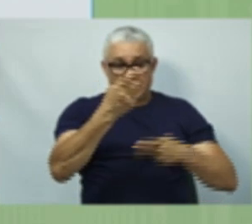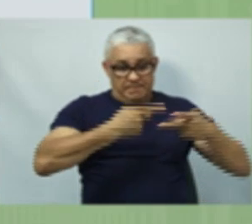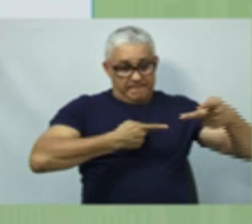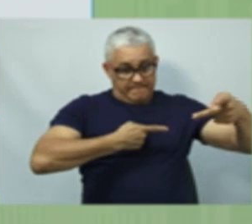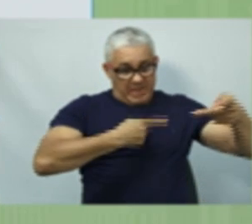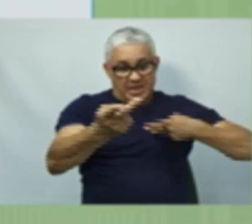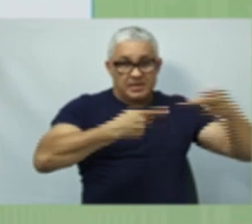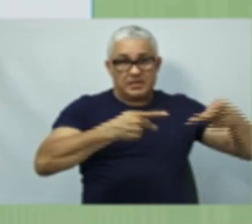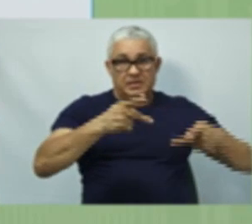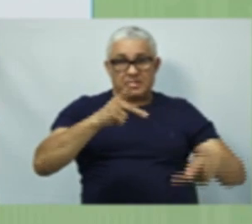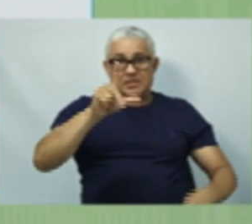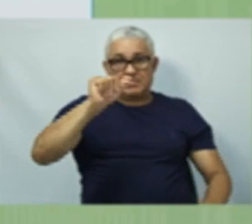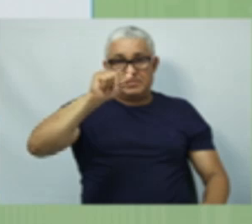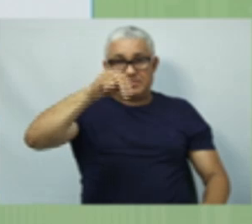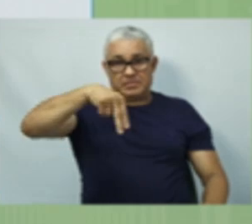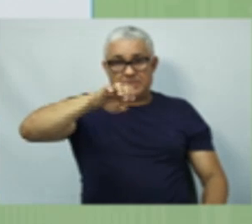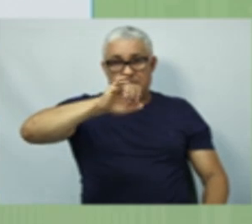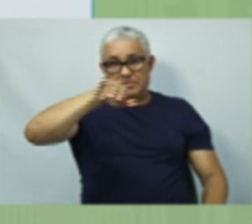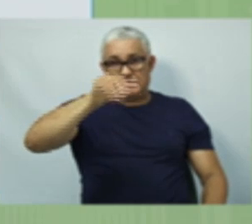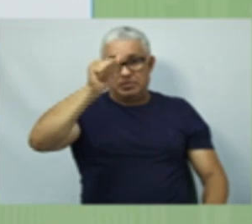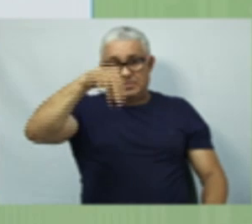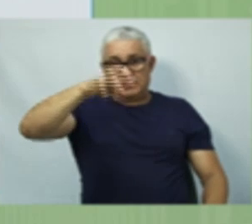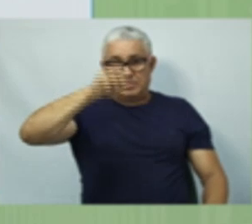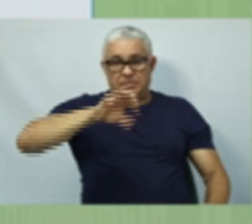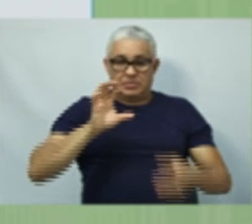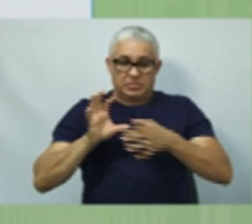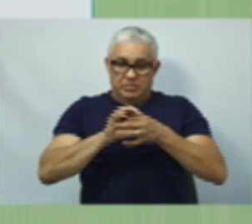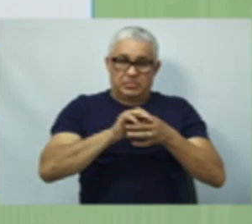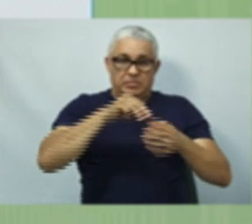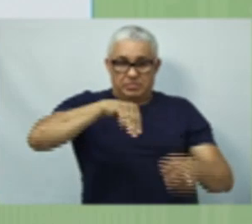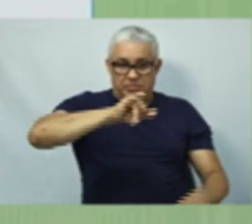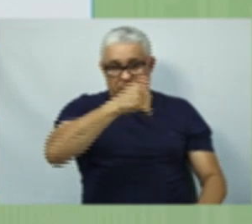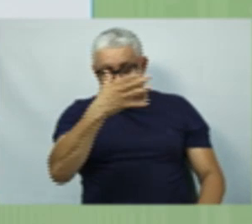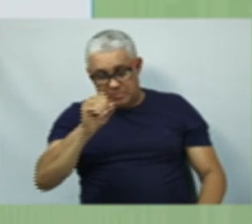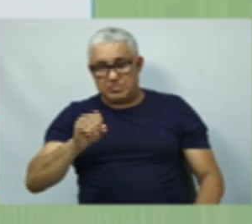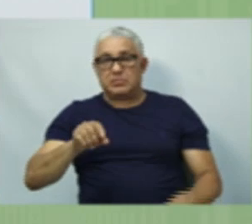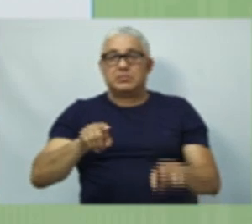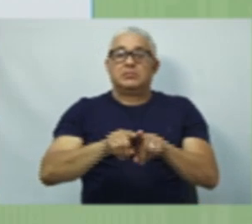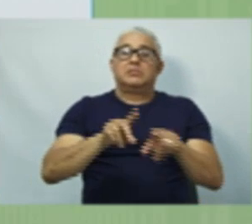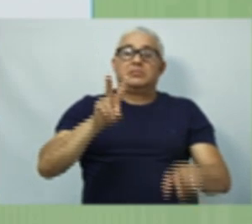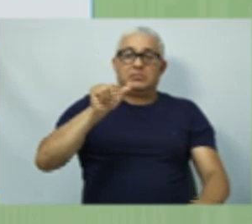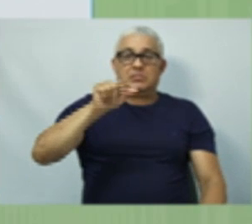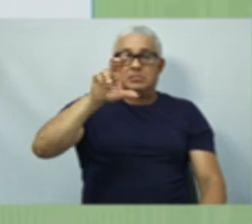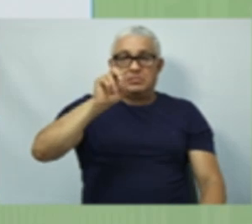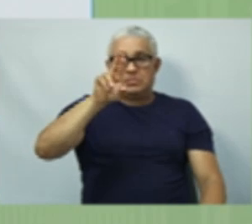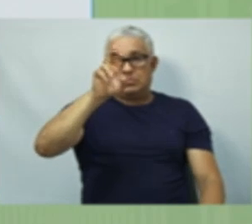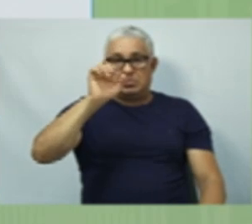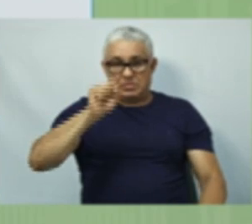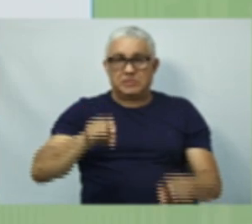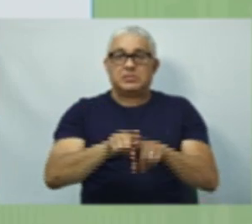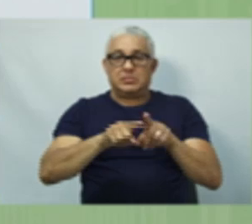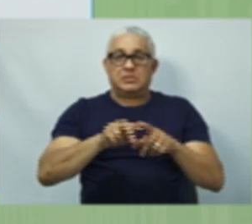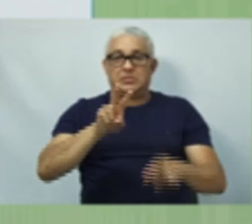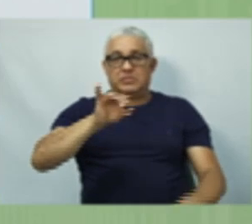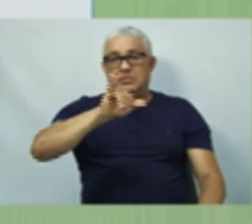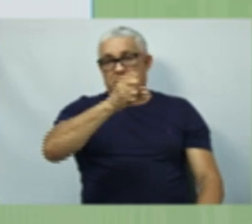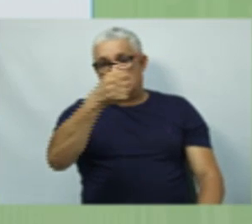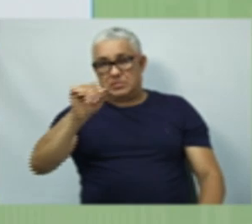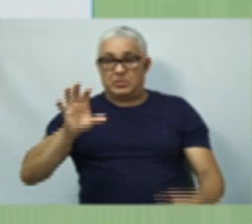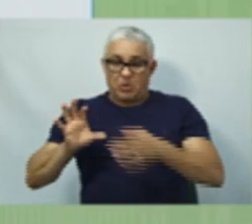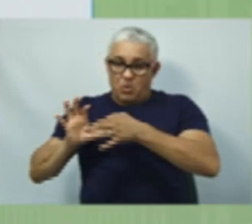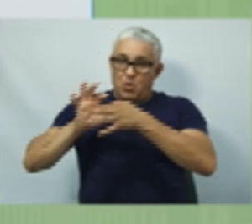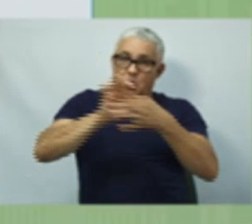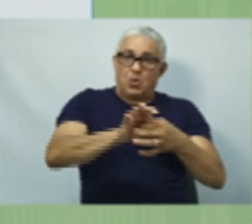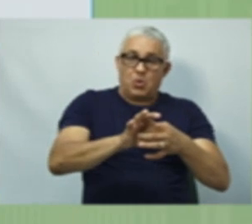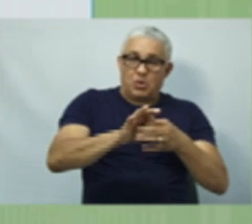planejamento. Então está relacionado à minha missão, aos meus valores e à minha visão. Isso está ligado ao